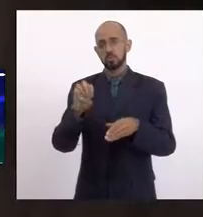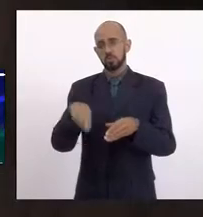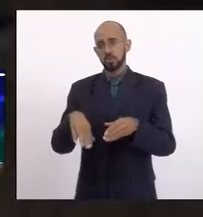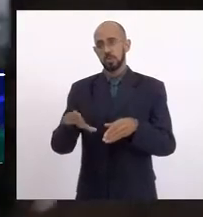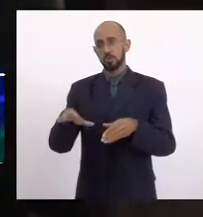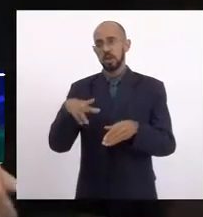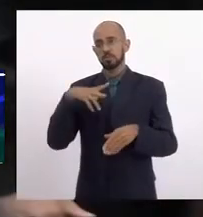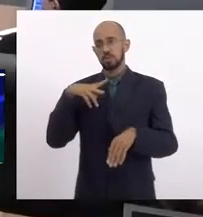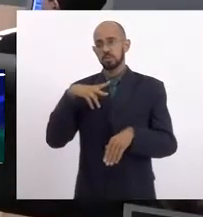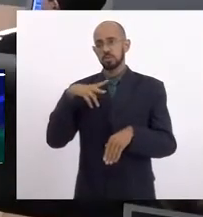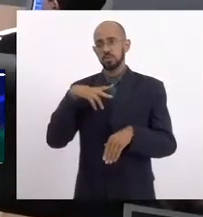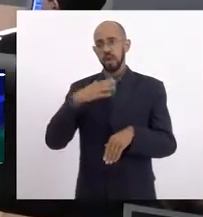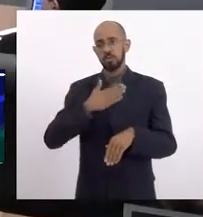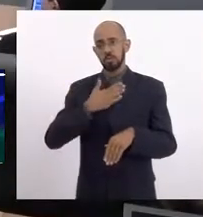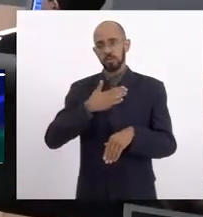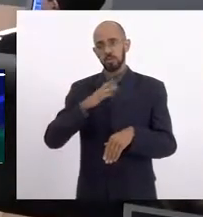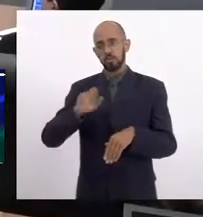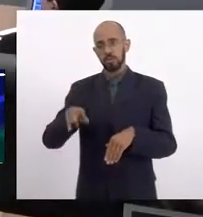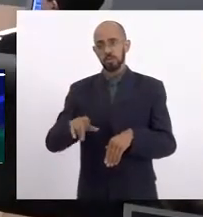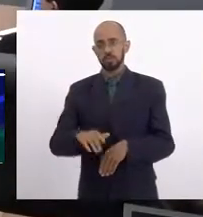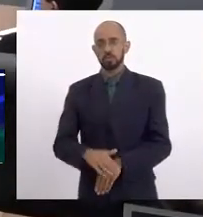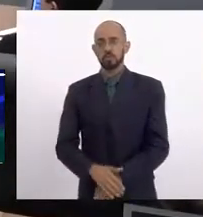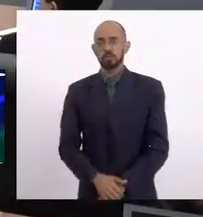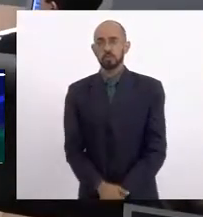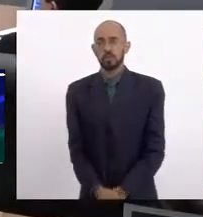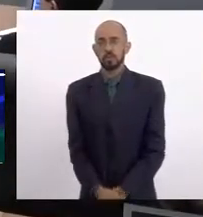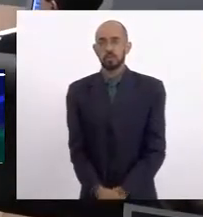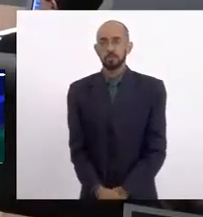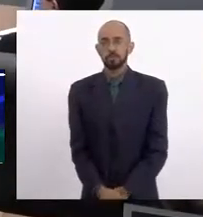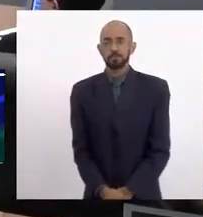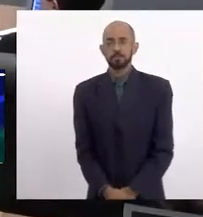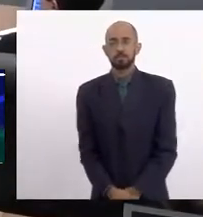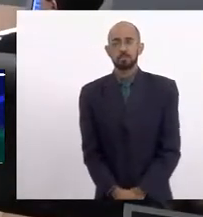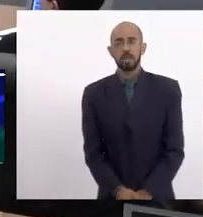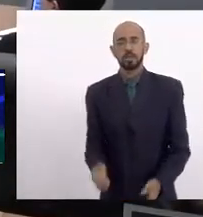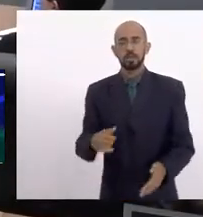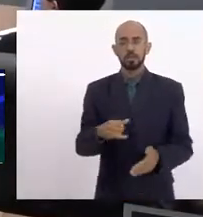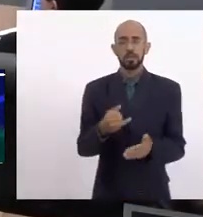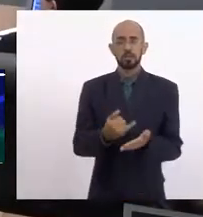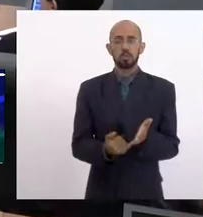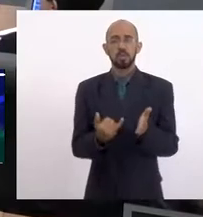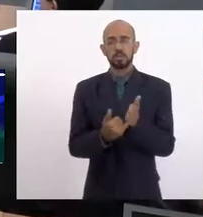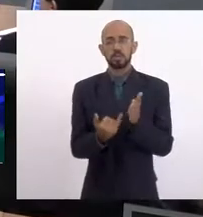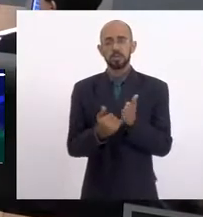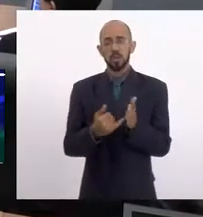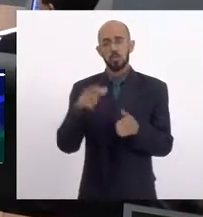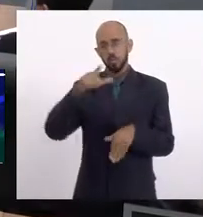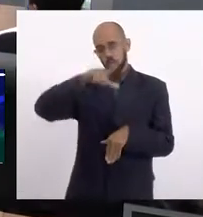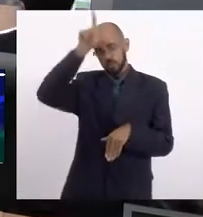esse e ela começou a interpretação Deputado Luiz Paulo II